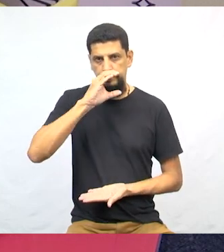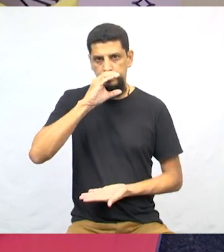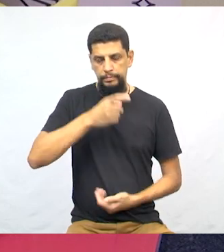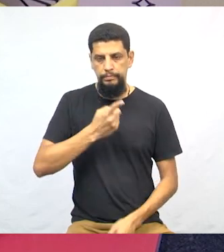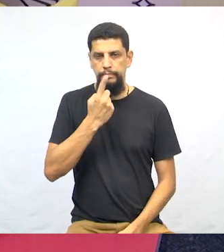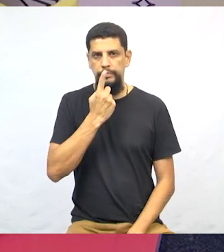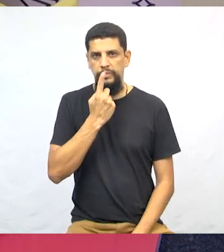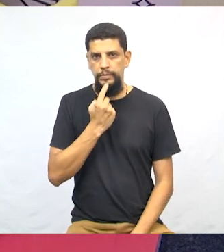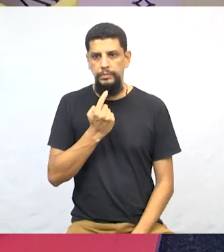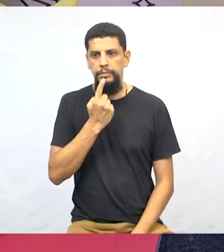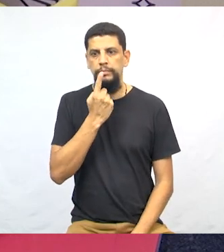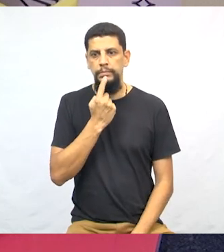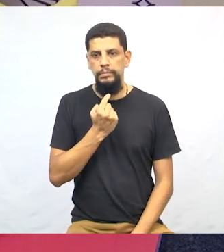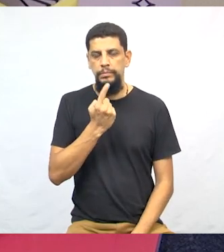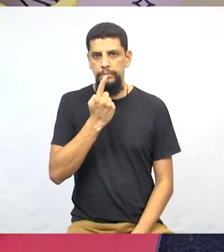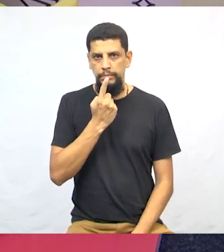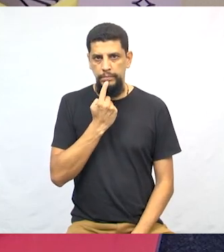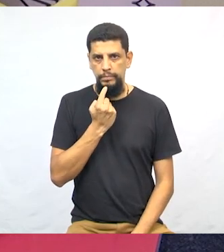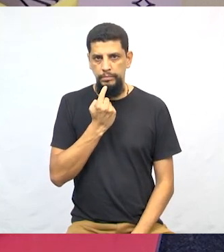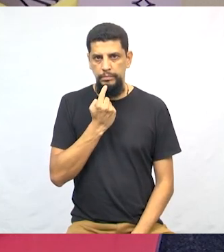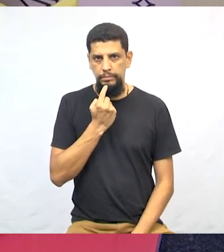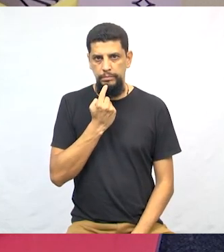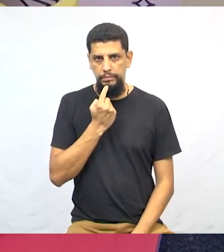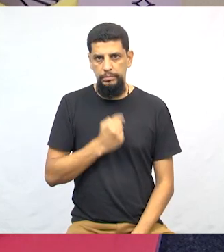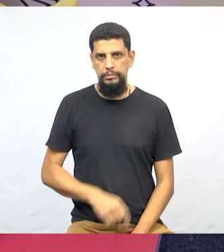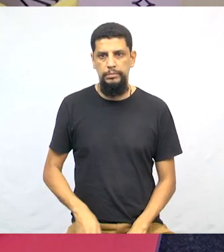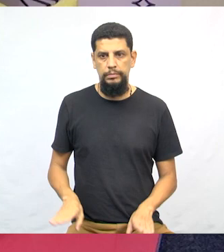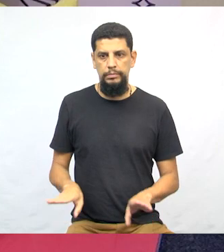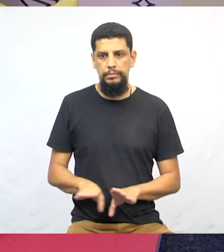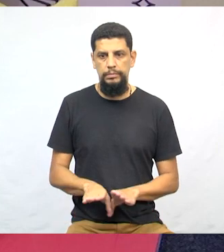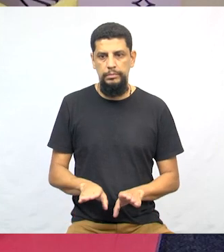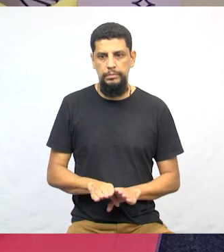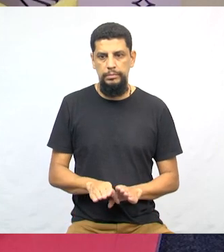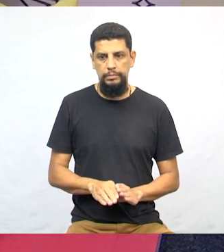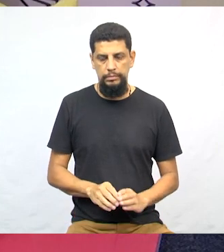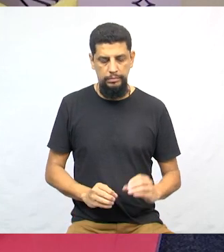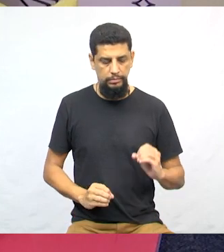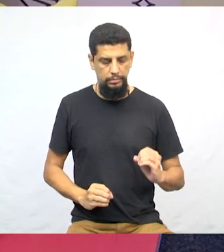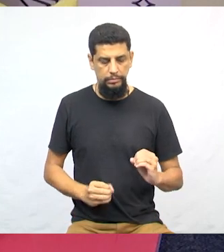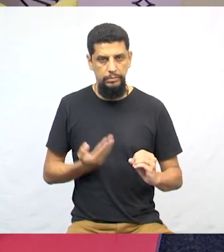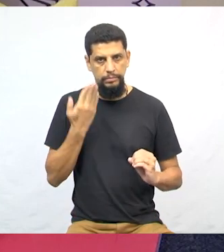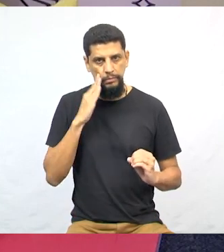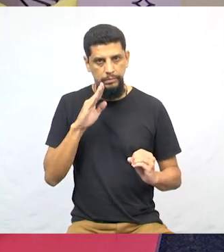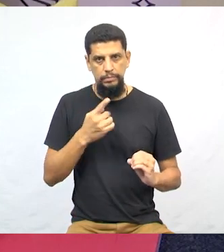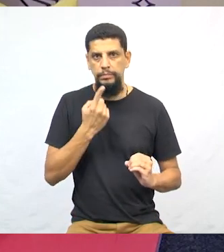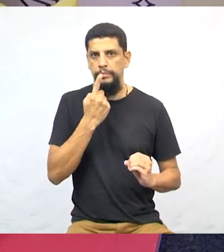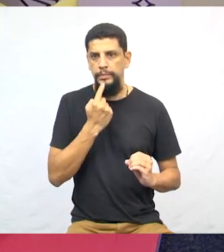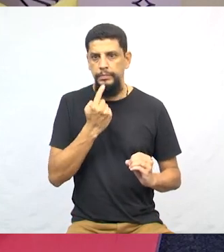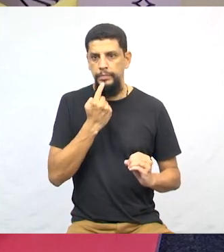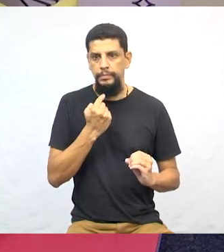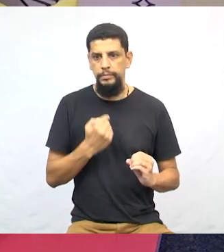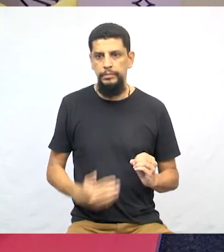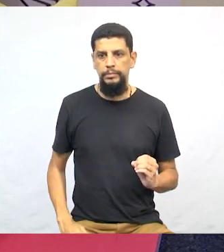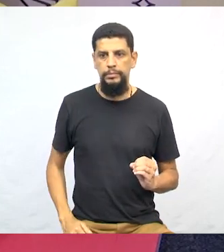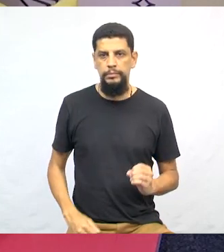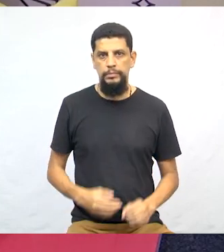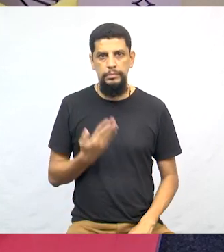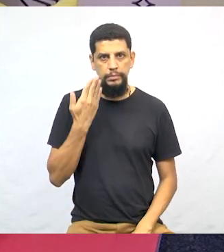o vermelho com, né? O círculo azul, o copo com o círculo vermelho. Vamos